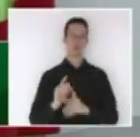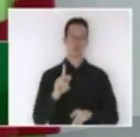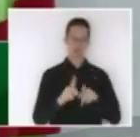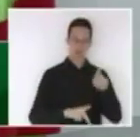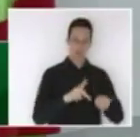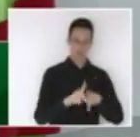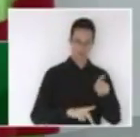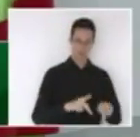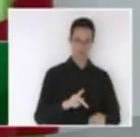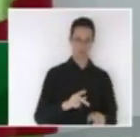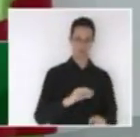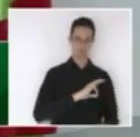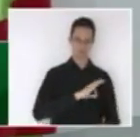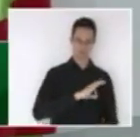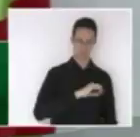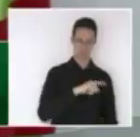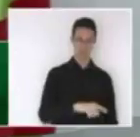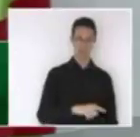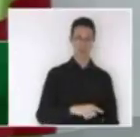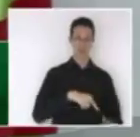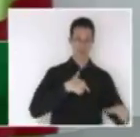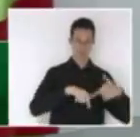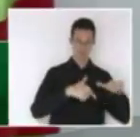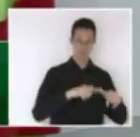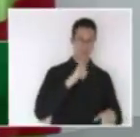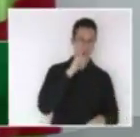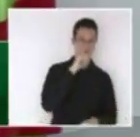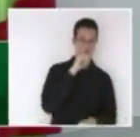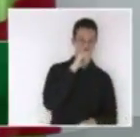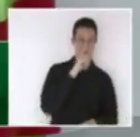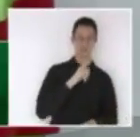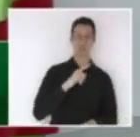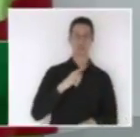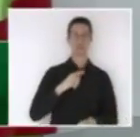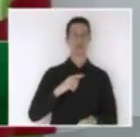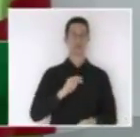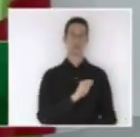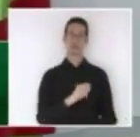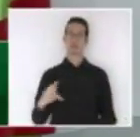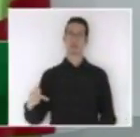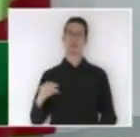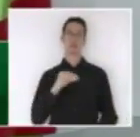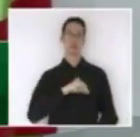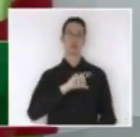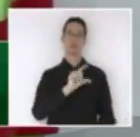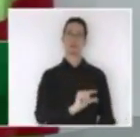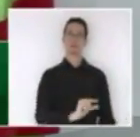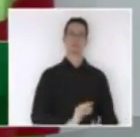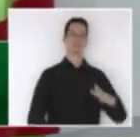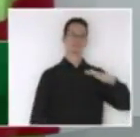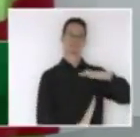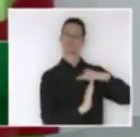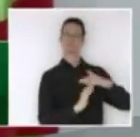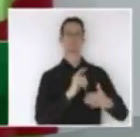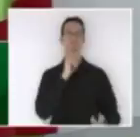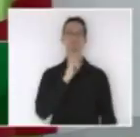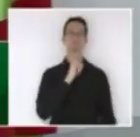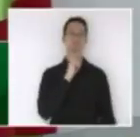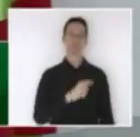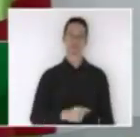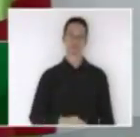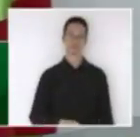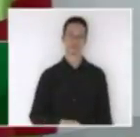Então, inadmissível. Em março, numa reunião, a Secretaria de Segurança